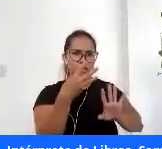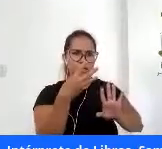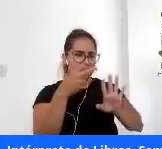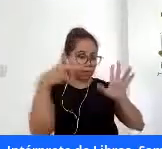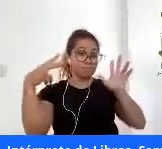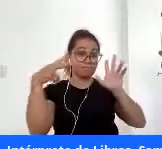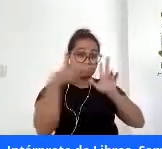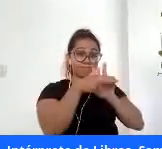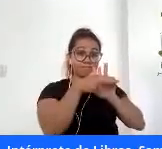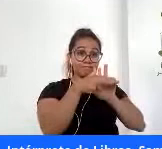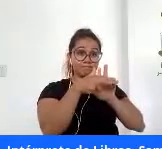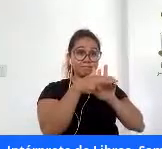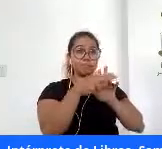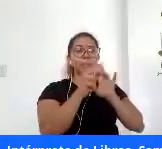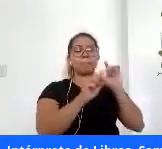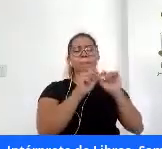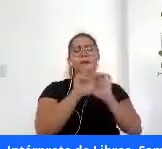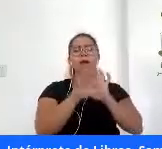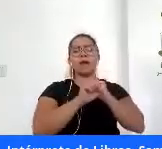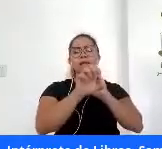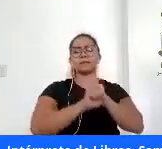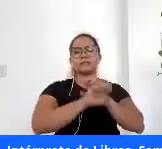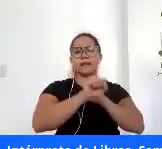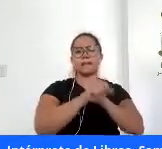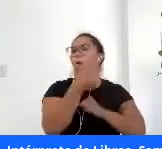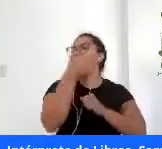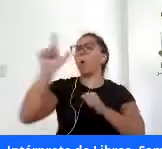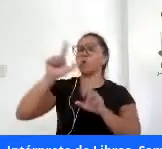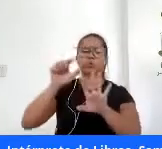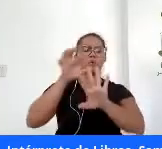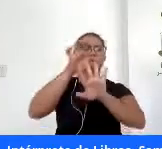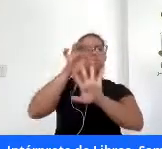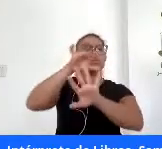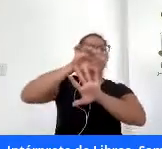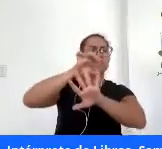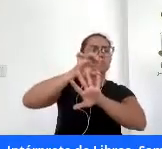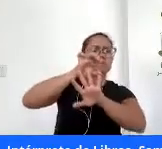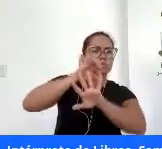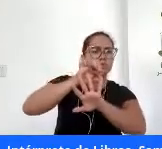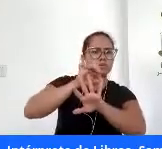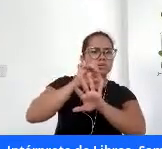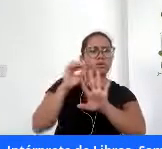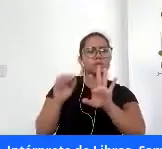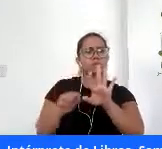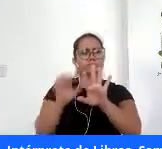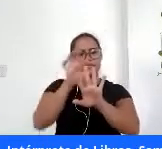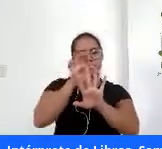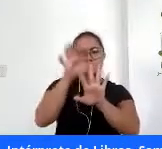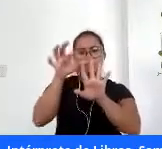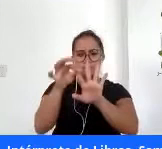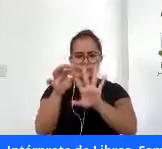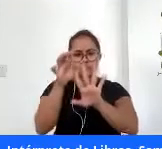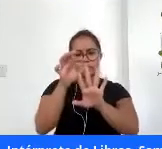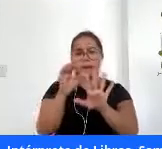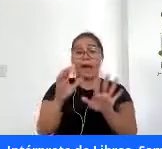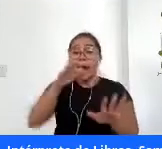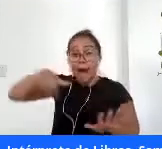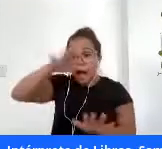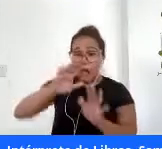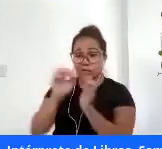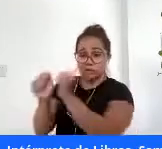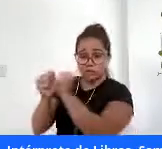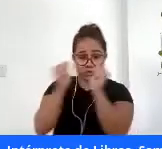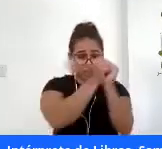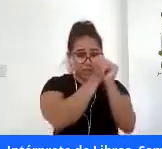passa a receber sinais dos dedos 2 e o dedo 4, que são os dedos vizinhos. Então áreas vizinhas do cérebro, elas